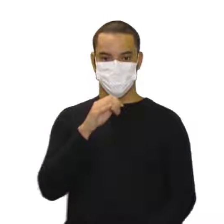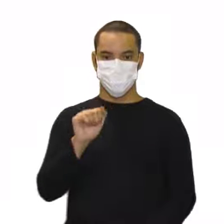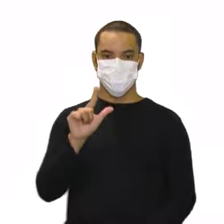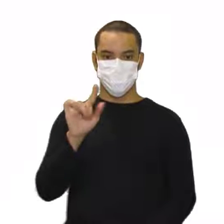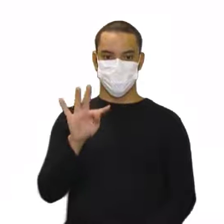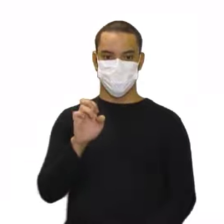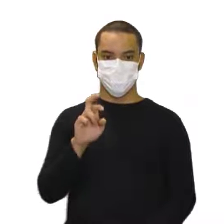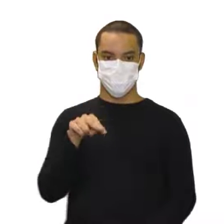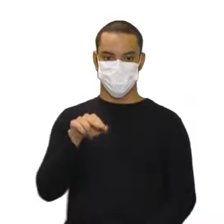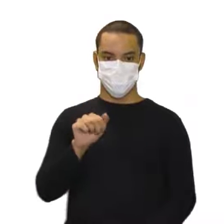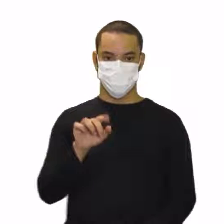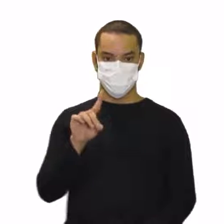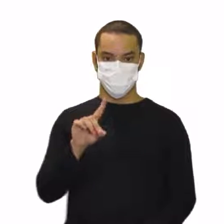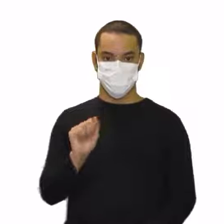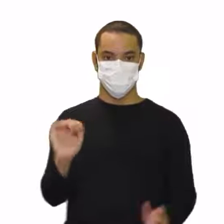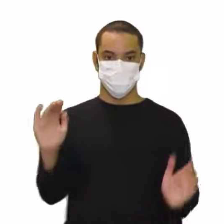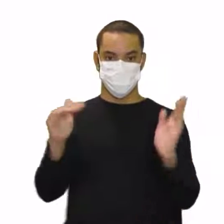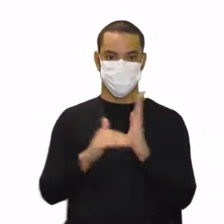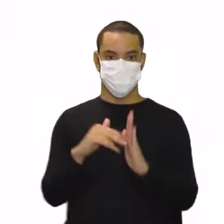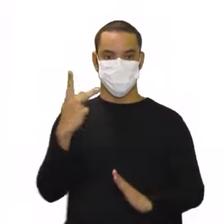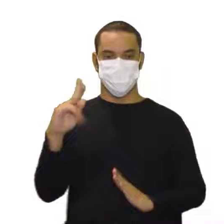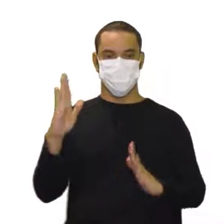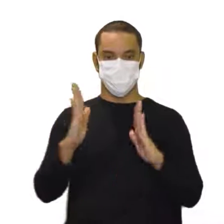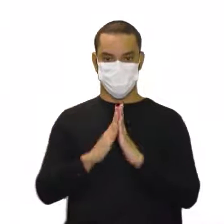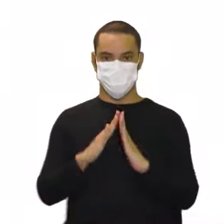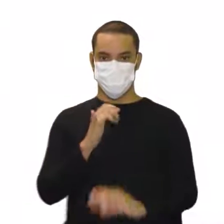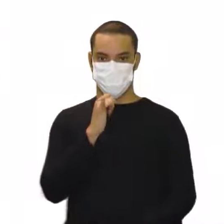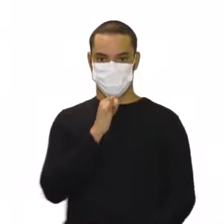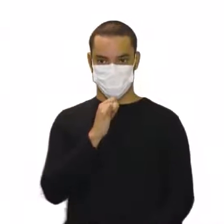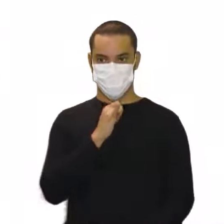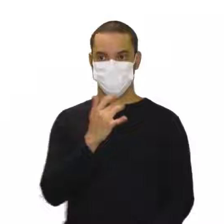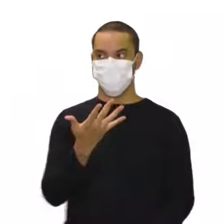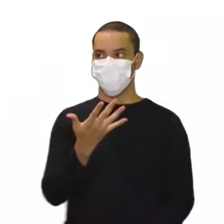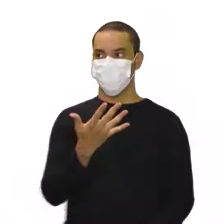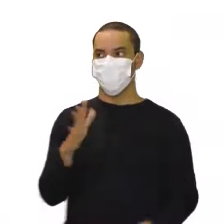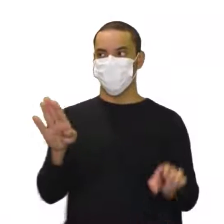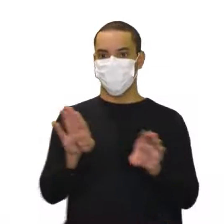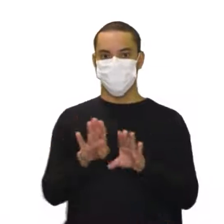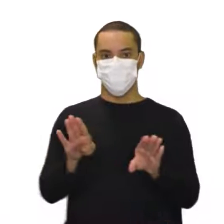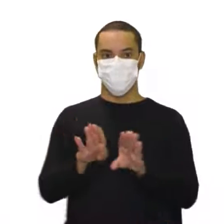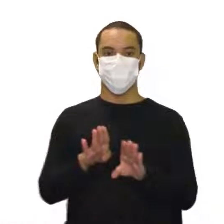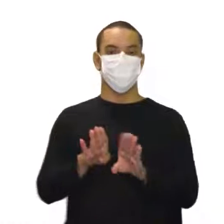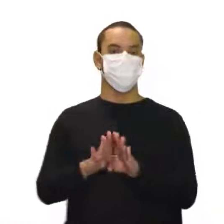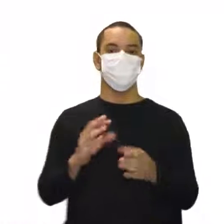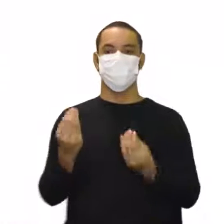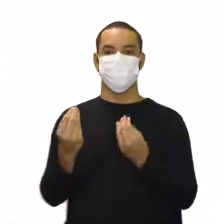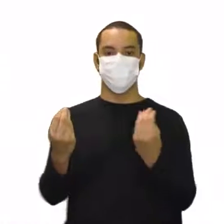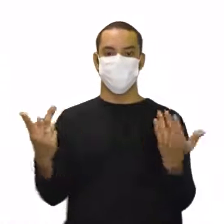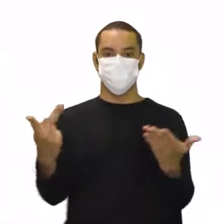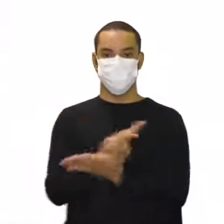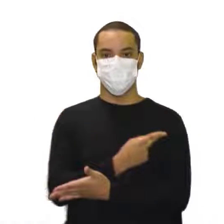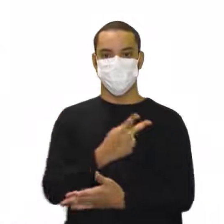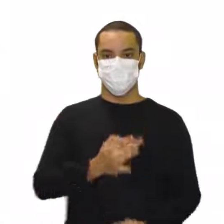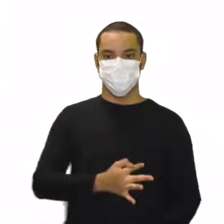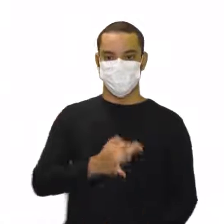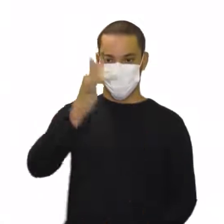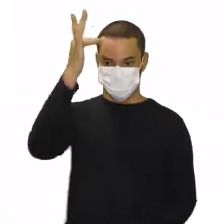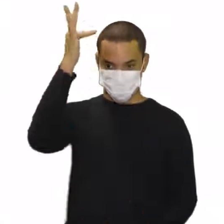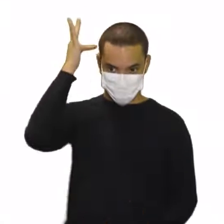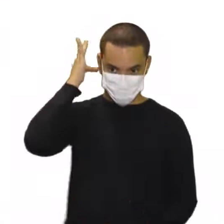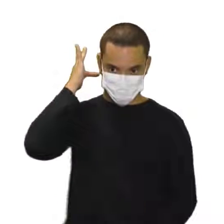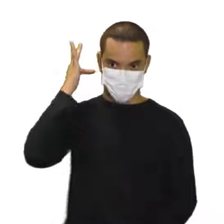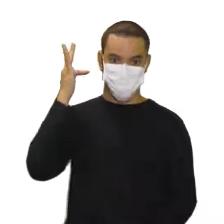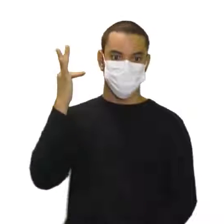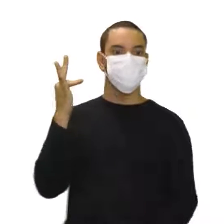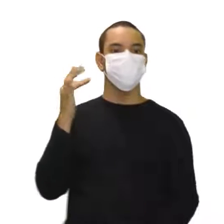Que vai chegar até sua casa. Então aí um exemplo. Corrente de Foucault, quando o fluxo magnético varia através